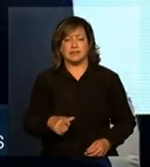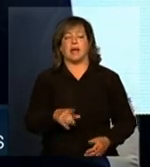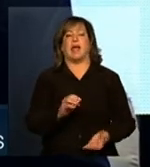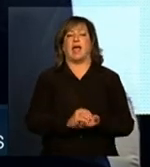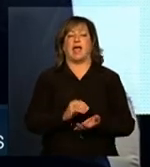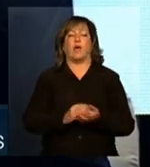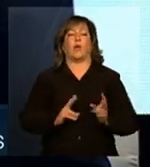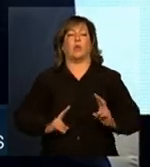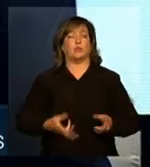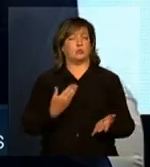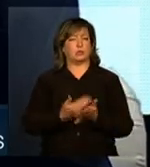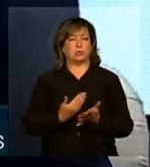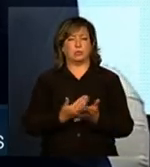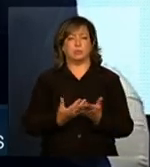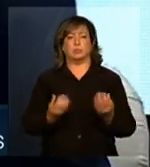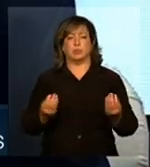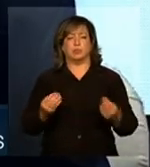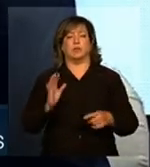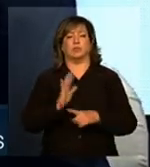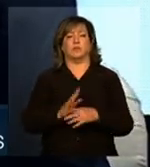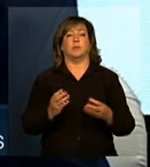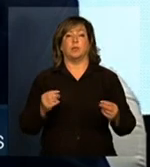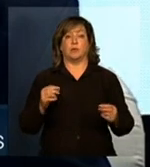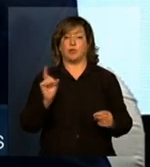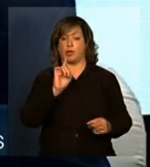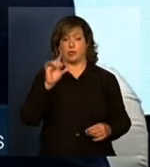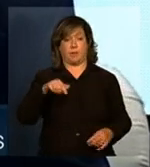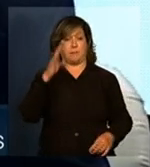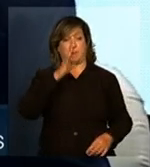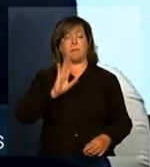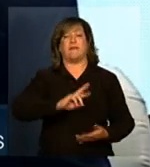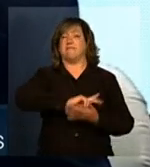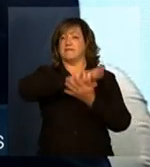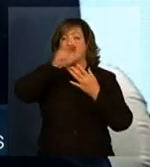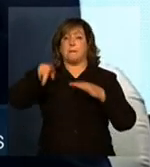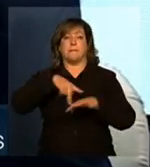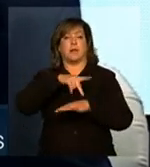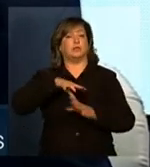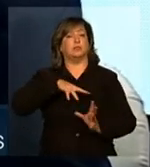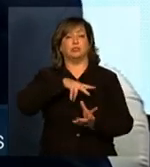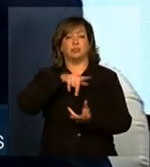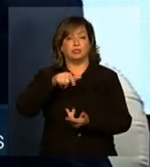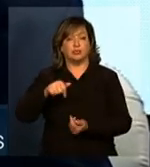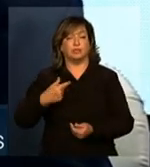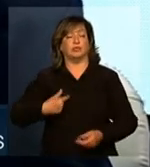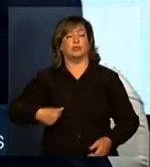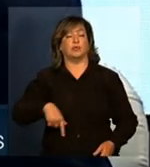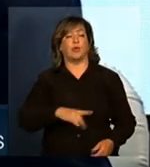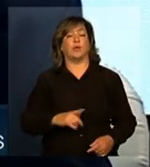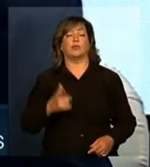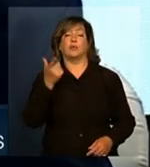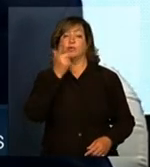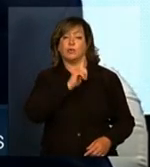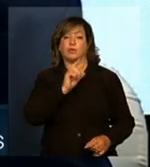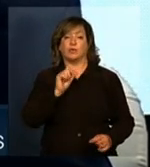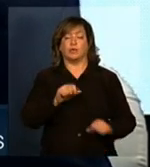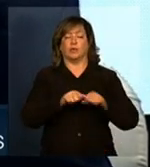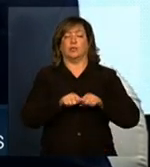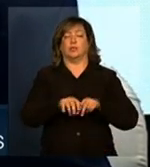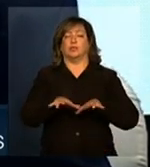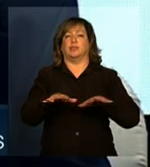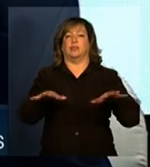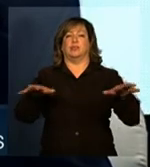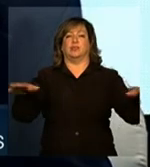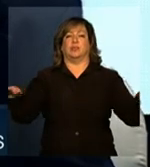continua estudando muito e contribuindo muito, não só aqui no Brasil, mas como em vários países do mundo, para que a gente irradie cada